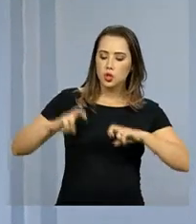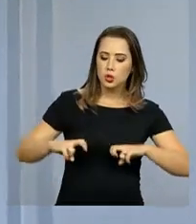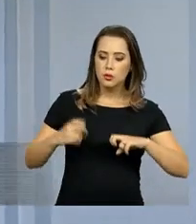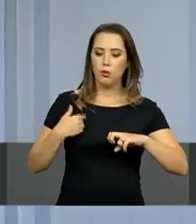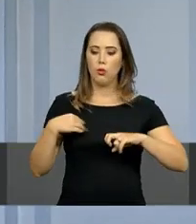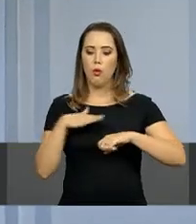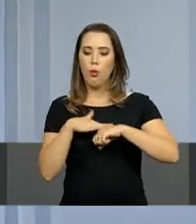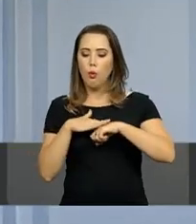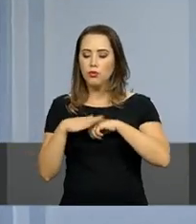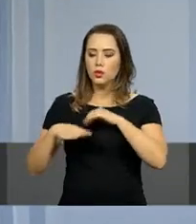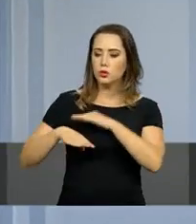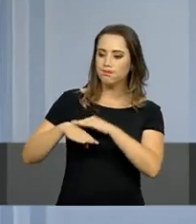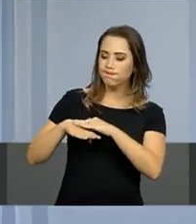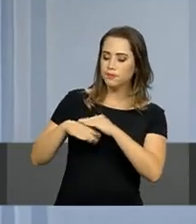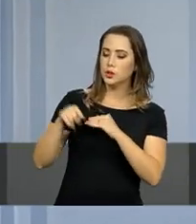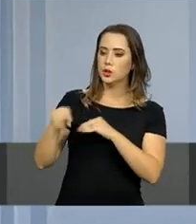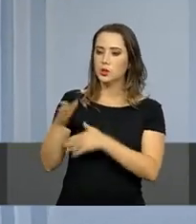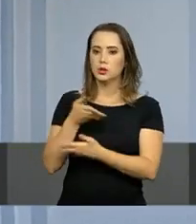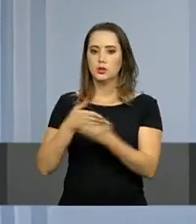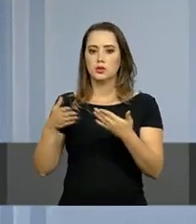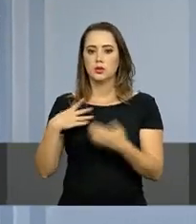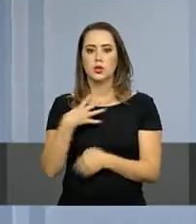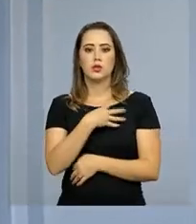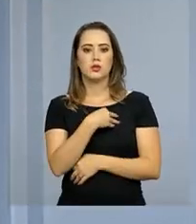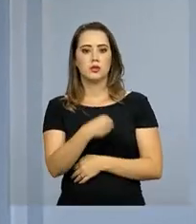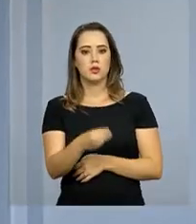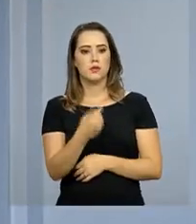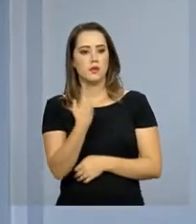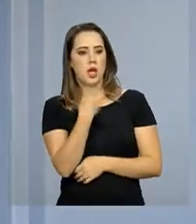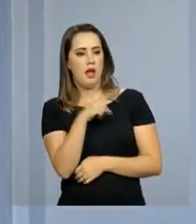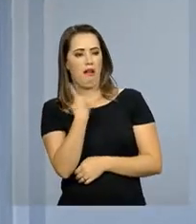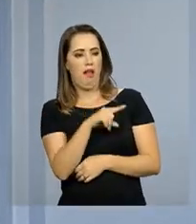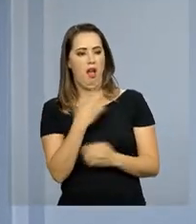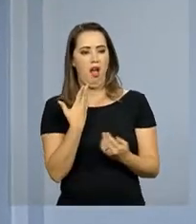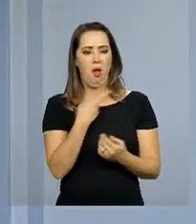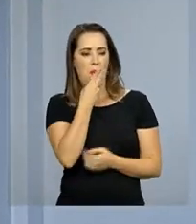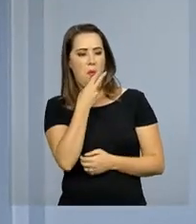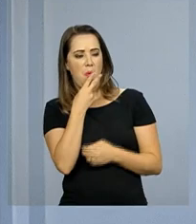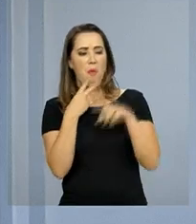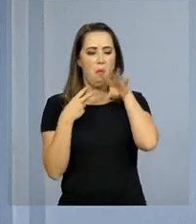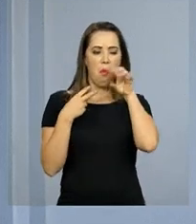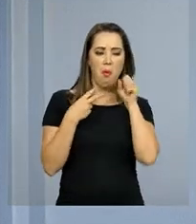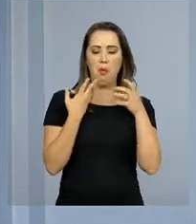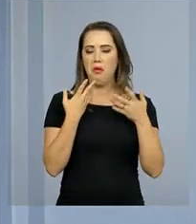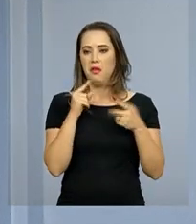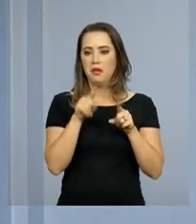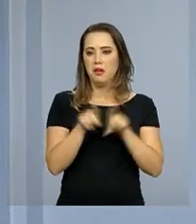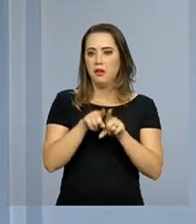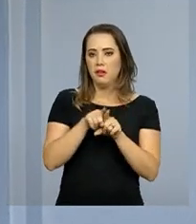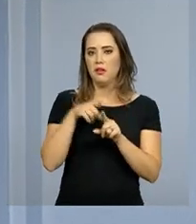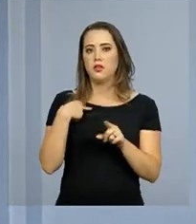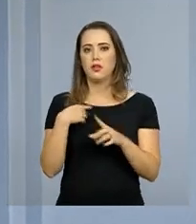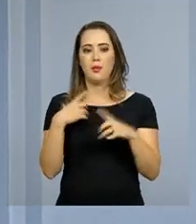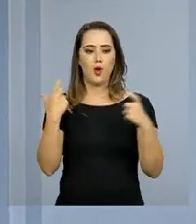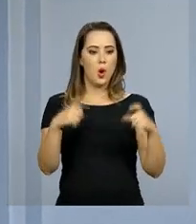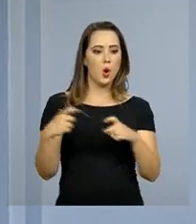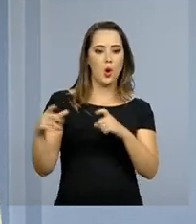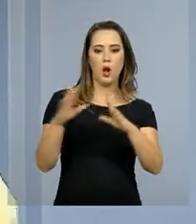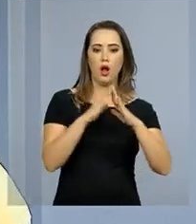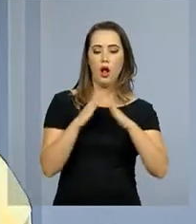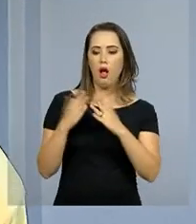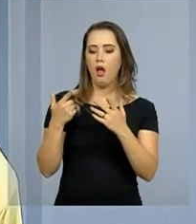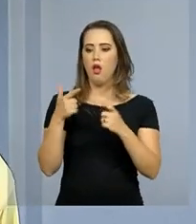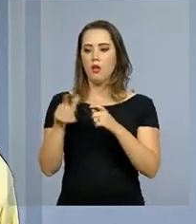né, comentamos alguns comentários que a nossa filha reclama referente ao cigarro, algumas questões também a ambientes que a gente não